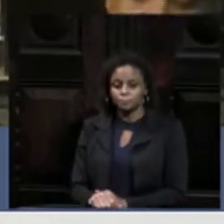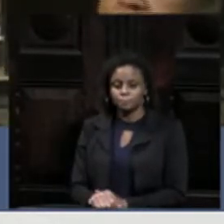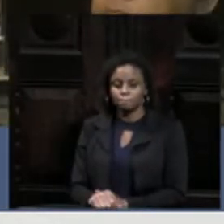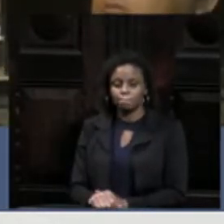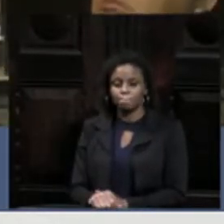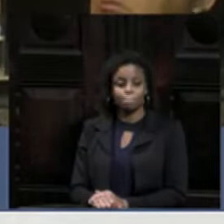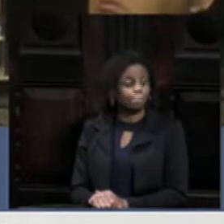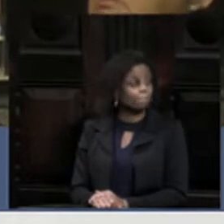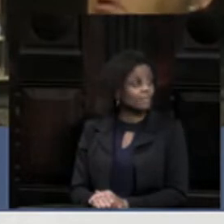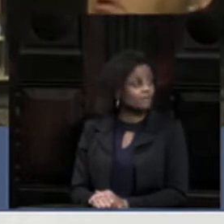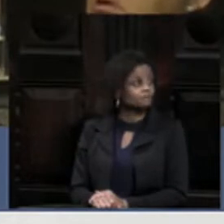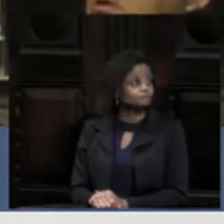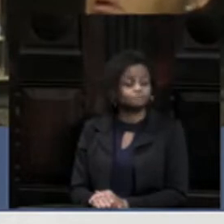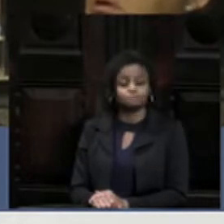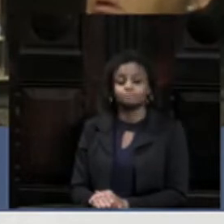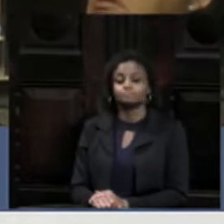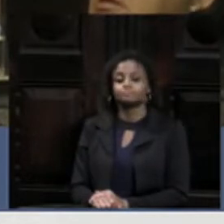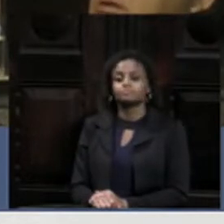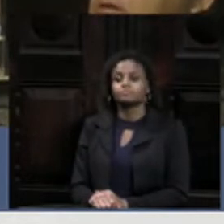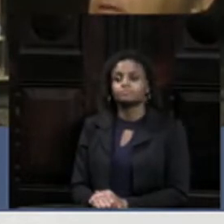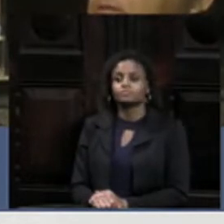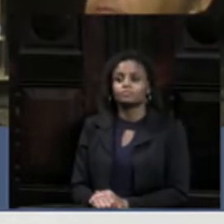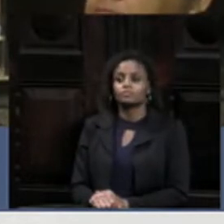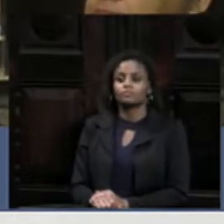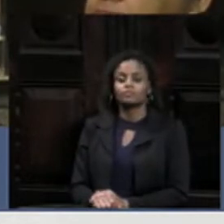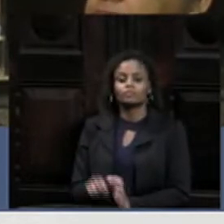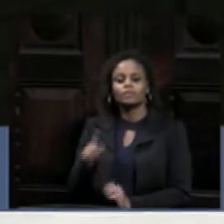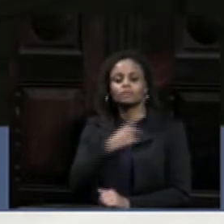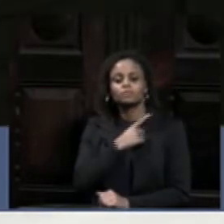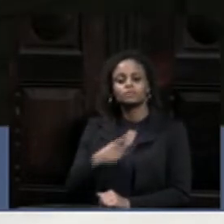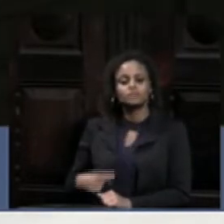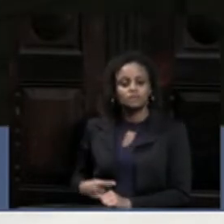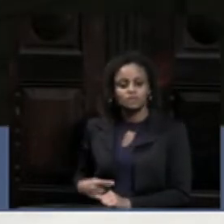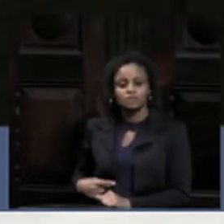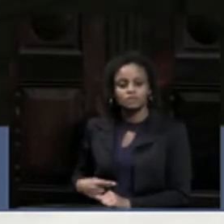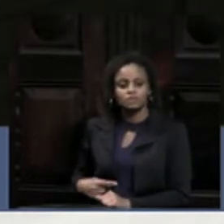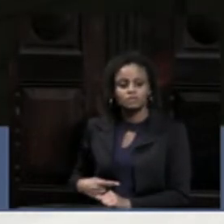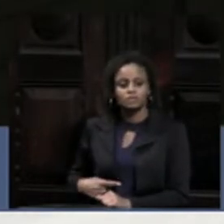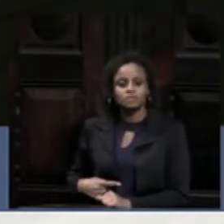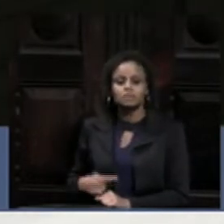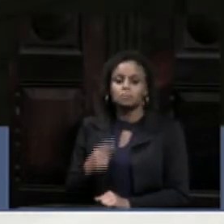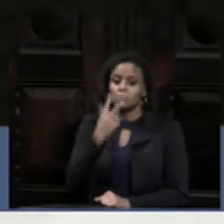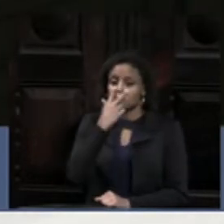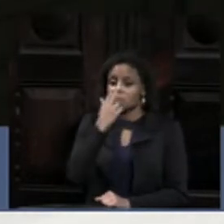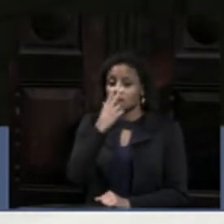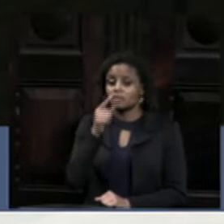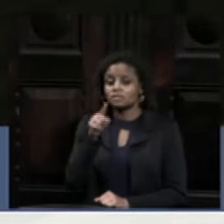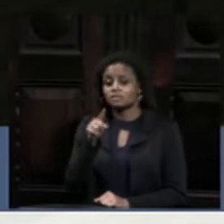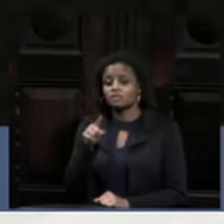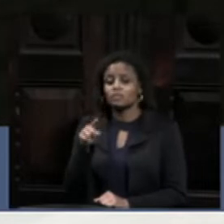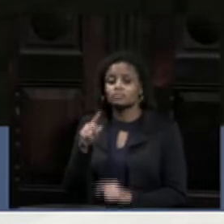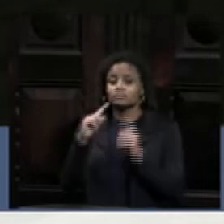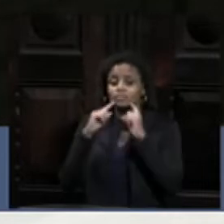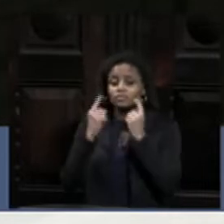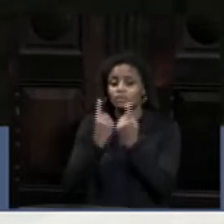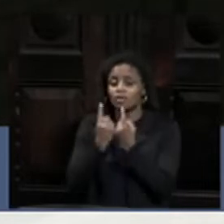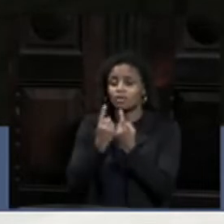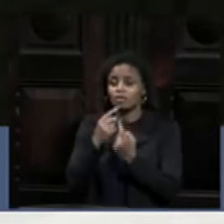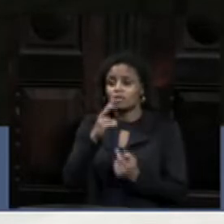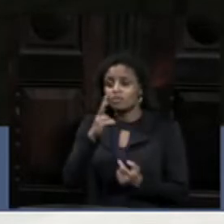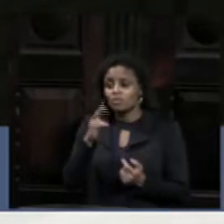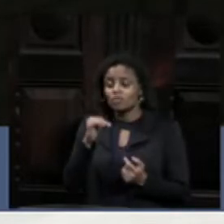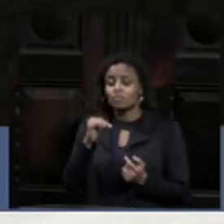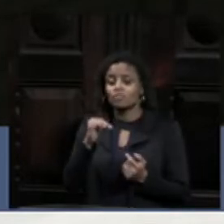Ao que tudo seguida, deputada Zeida. Ao que tudo indica, a sessão vai cair. Então não teremos a